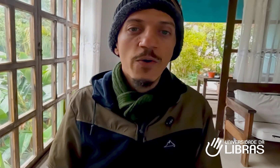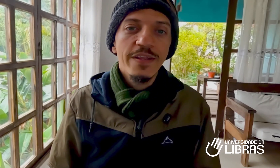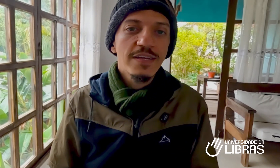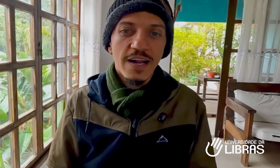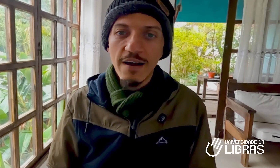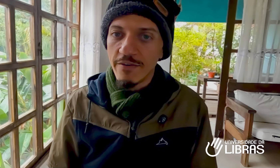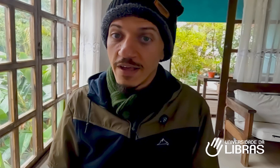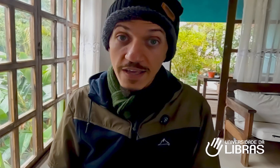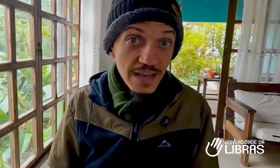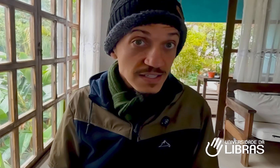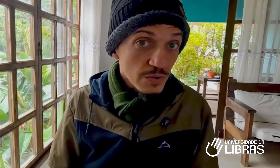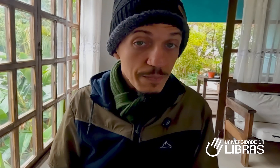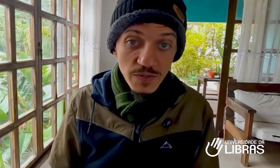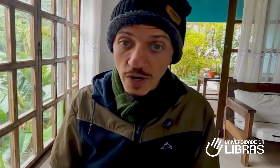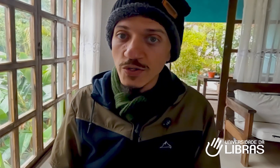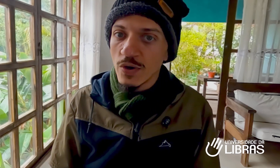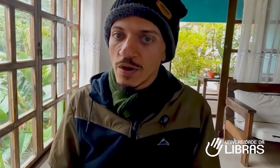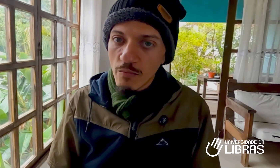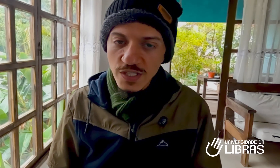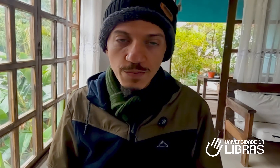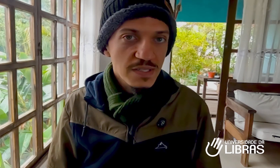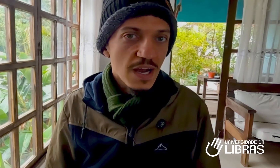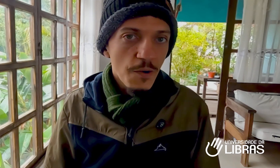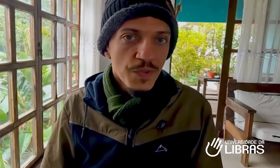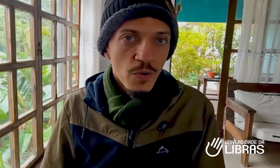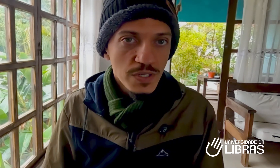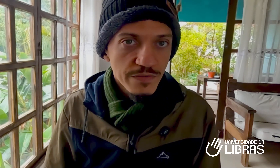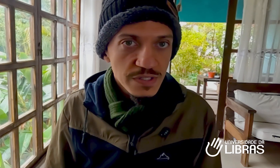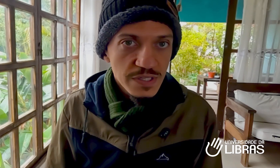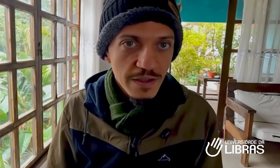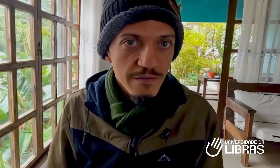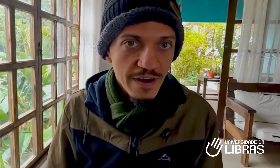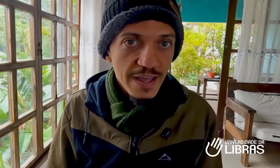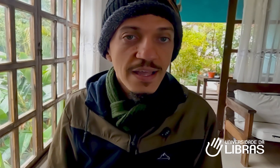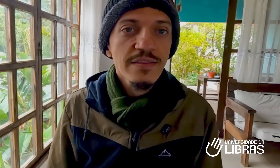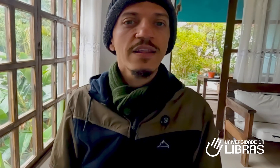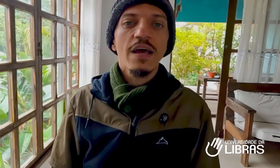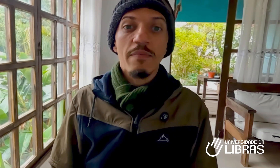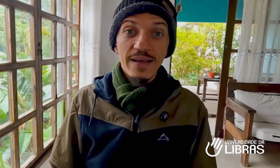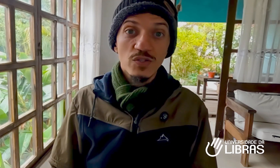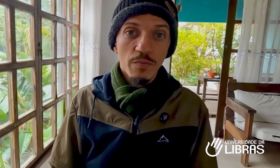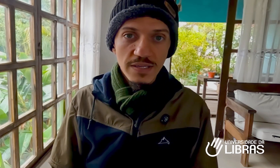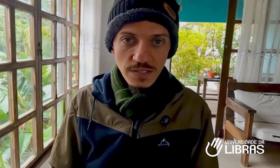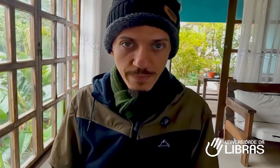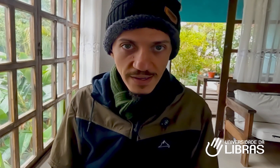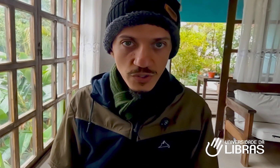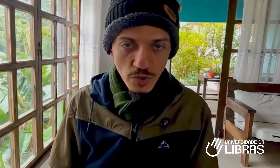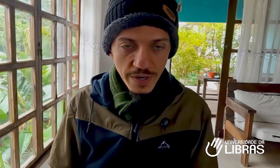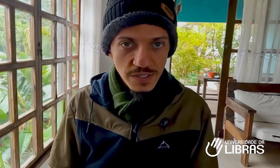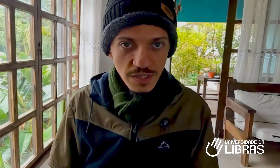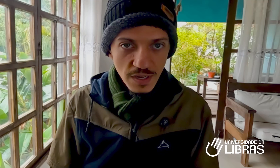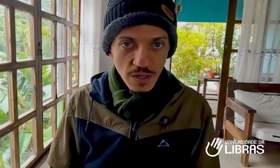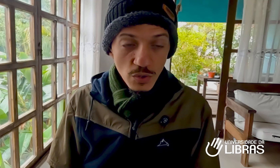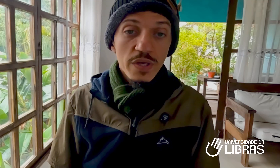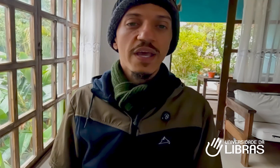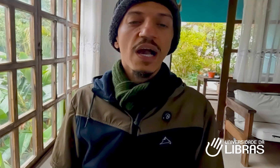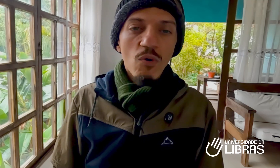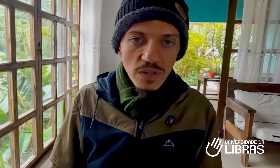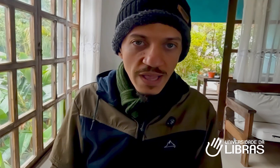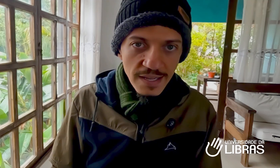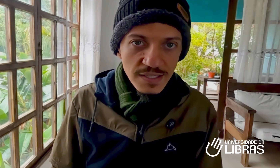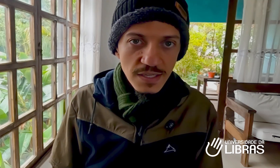na Unidestrava. E esse é um episódio muito especial, onde você vai entender mais sobre esses bastidores do